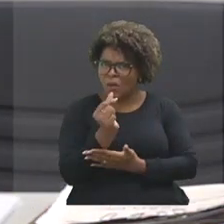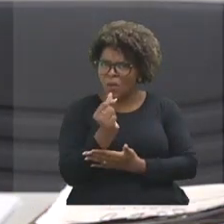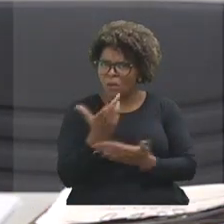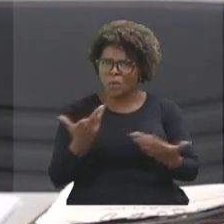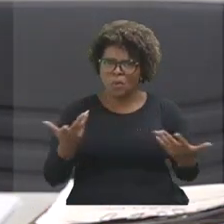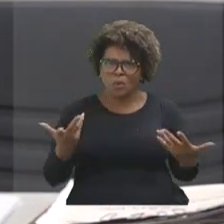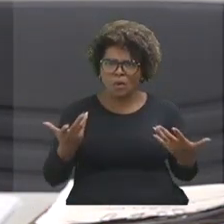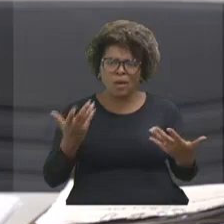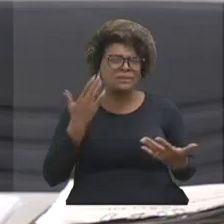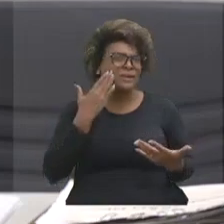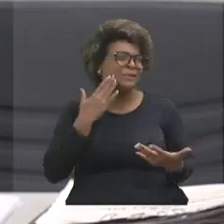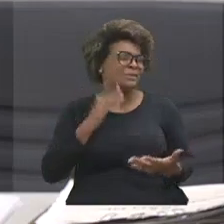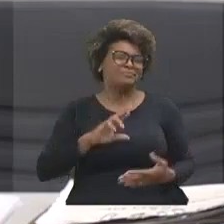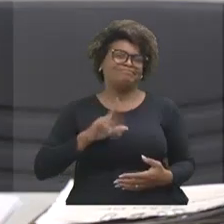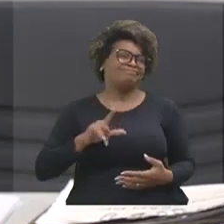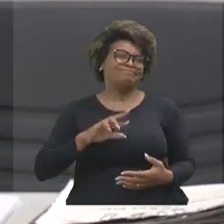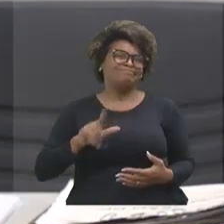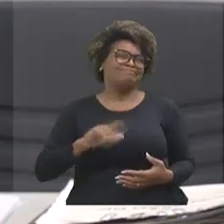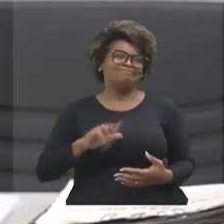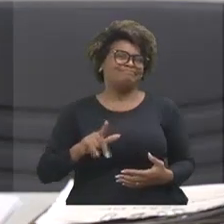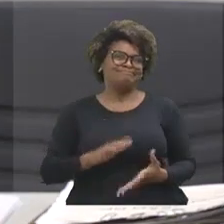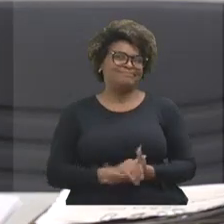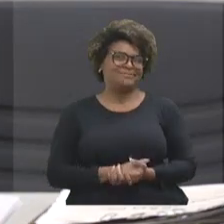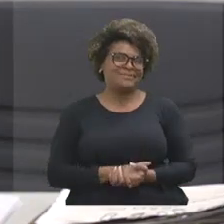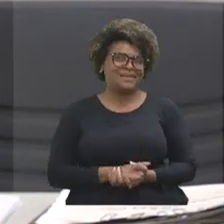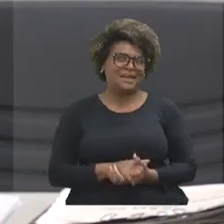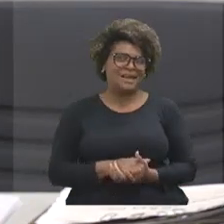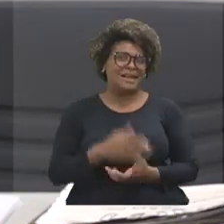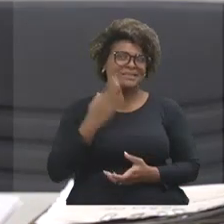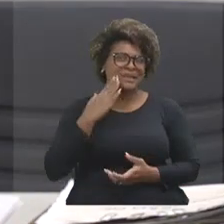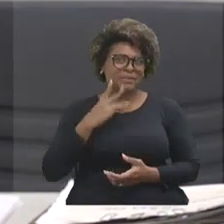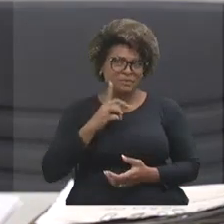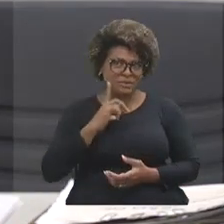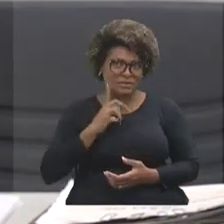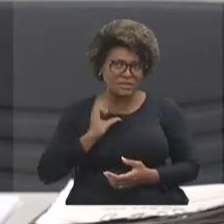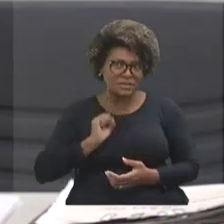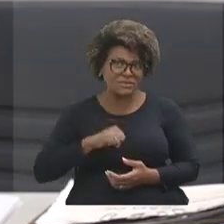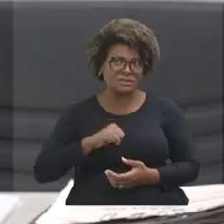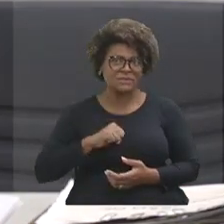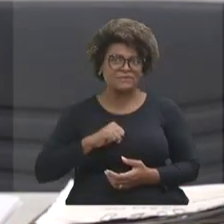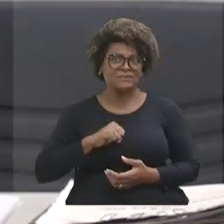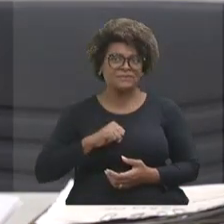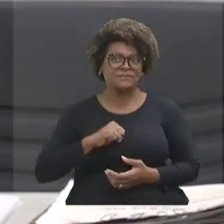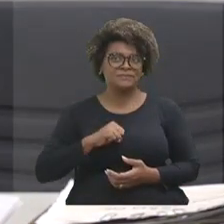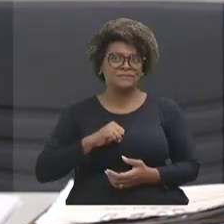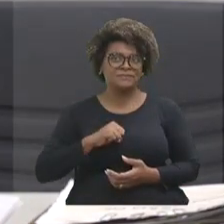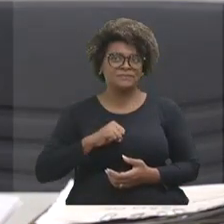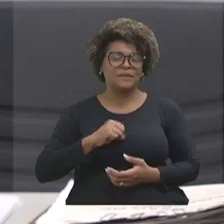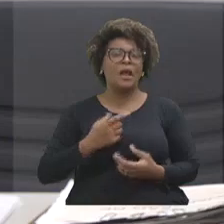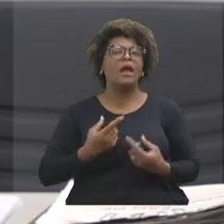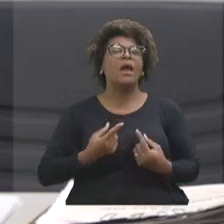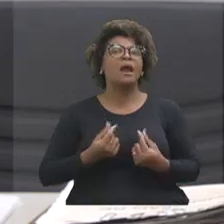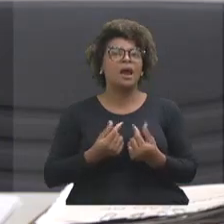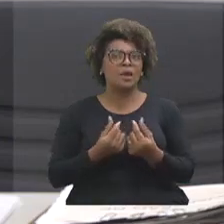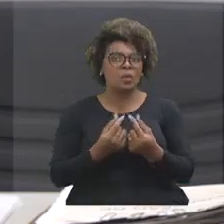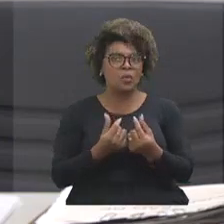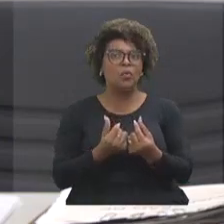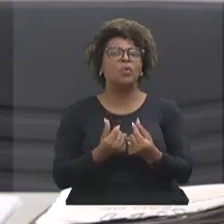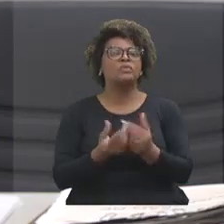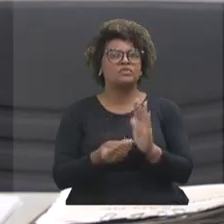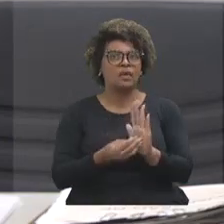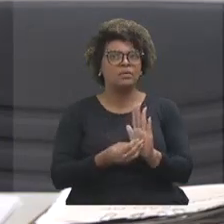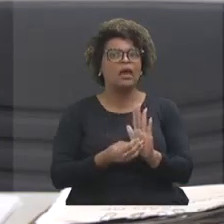que a gente sabe que não é a gente sabe que não é a gente sabe que existe sim recursos insuficiente